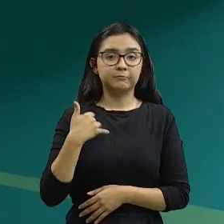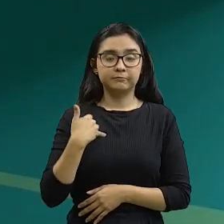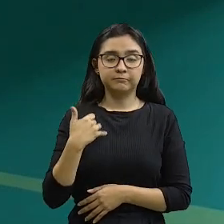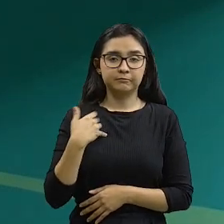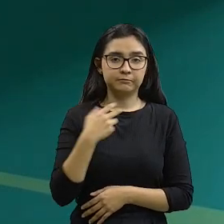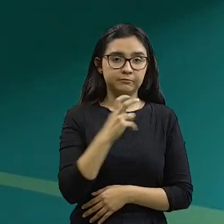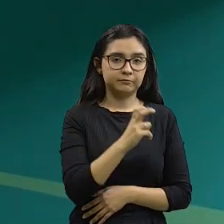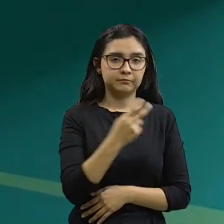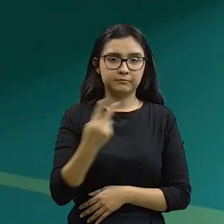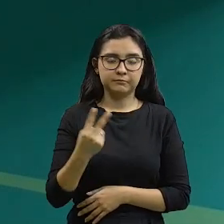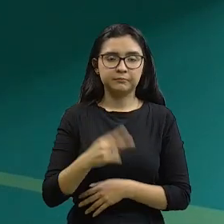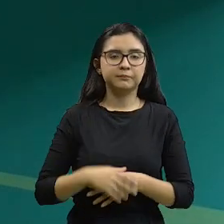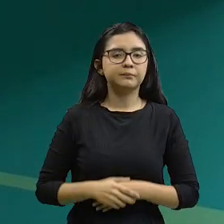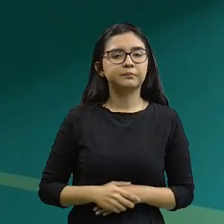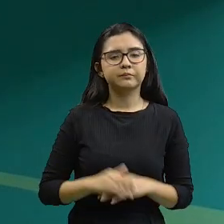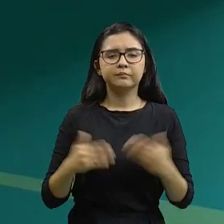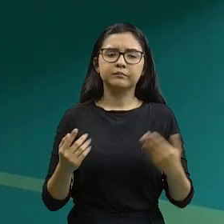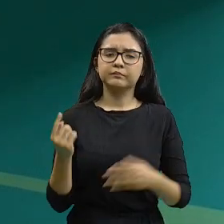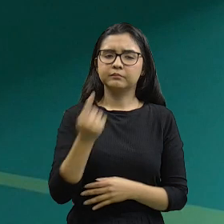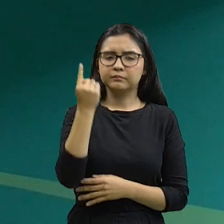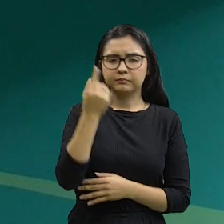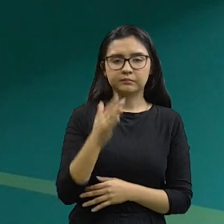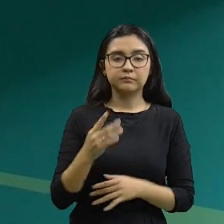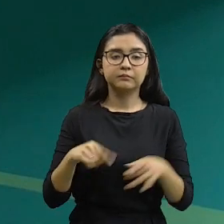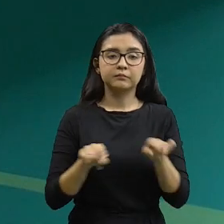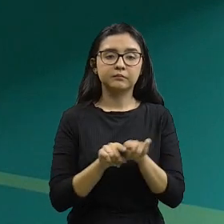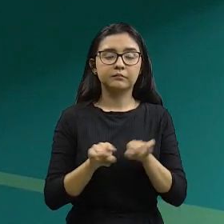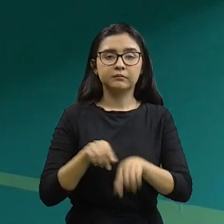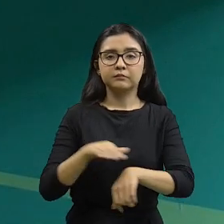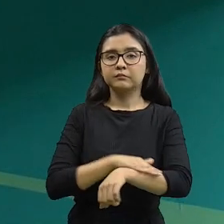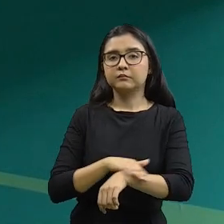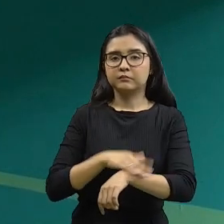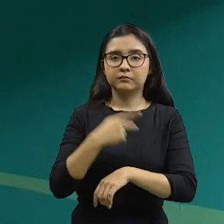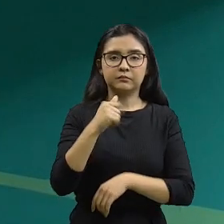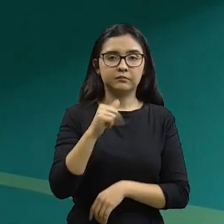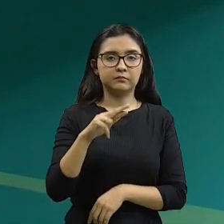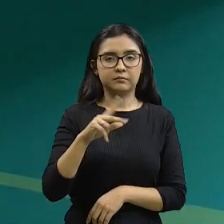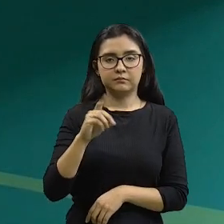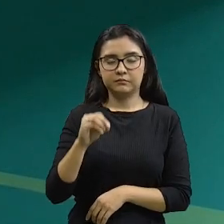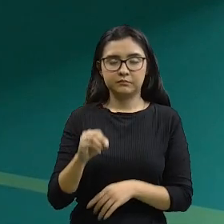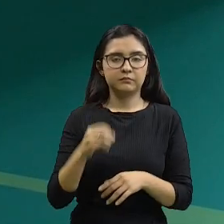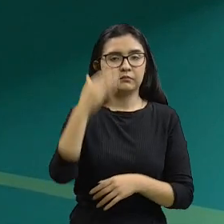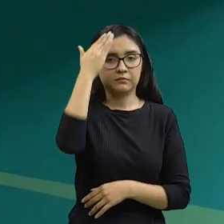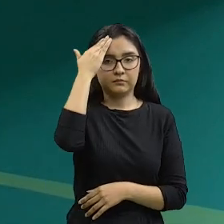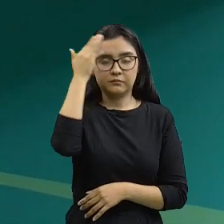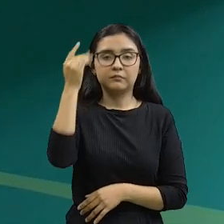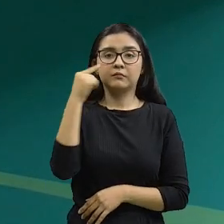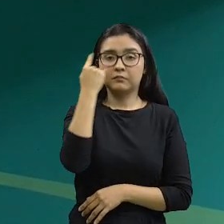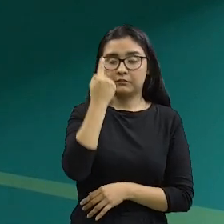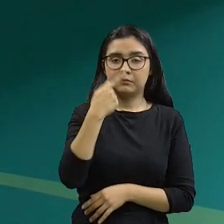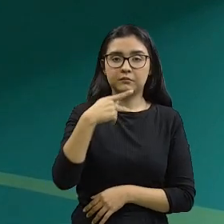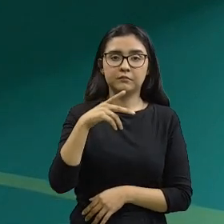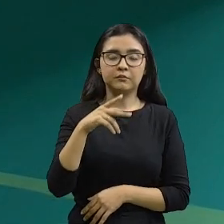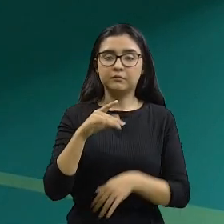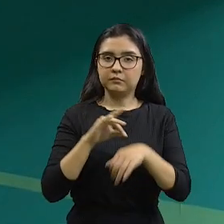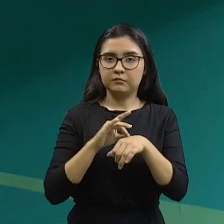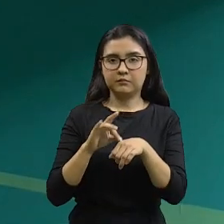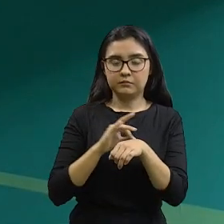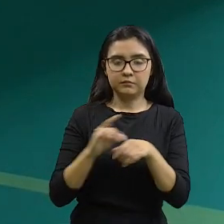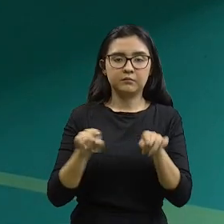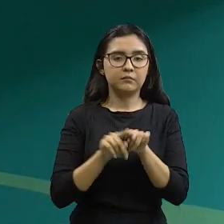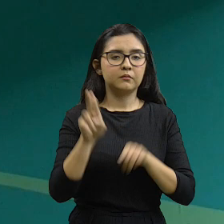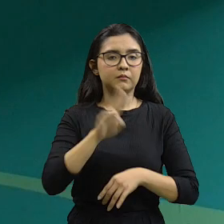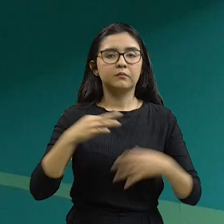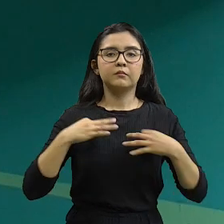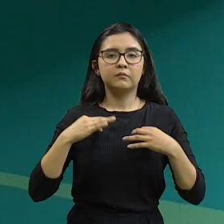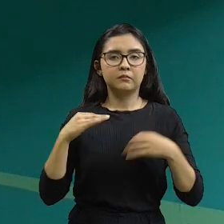52 anos, tenho estatura mediana, sou pardo, cabelos e olhos pretos, estou trajando uma camisa polo